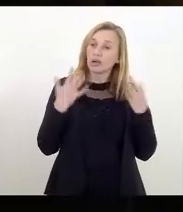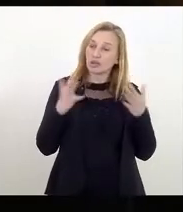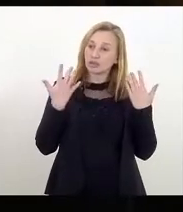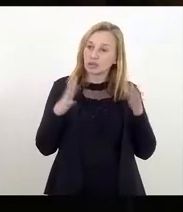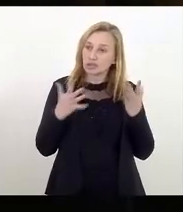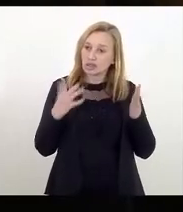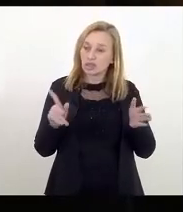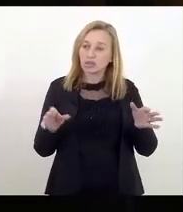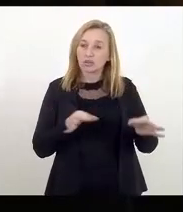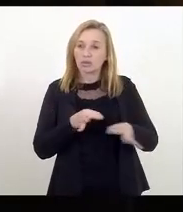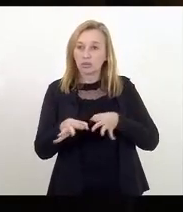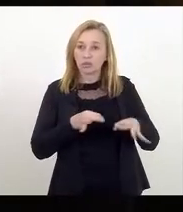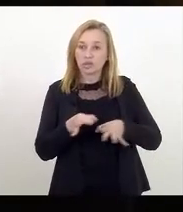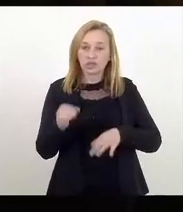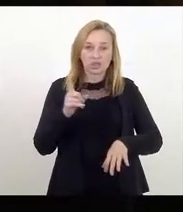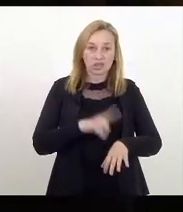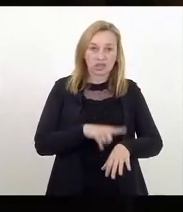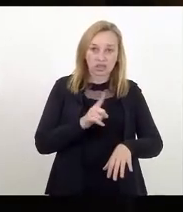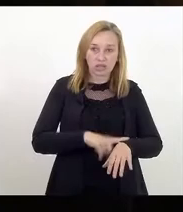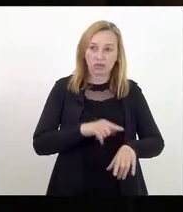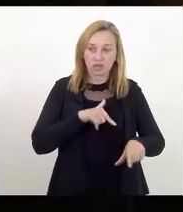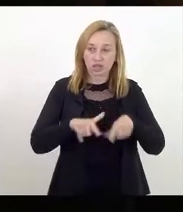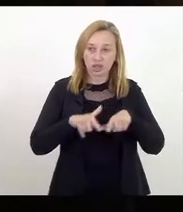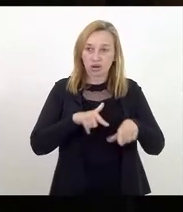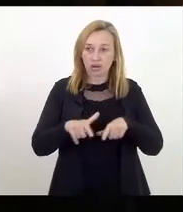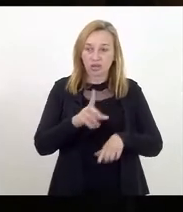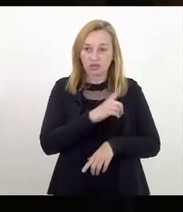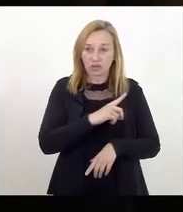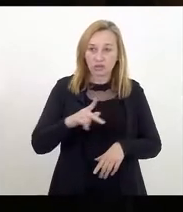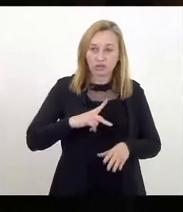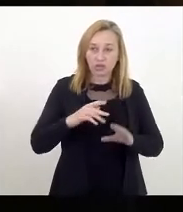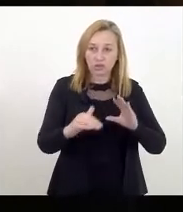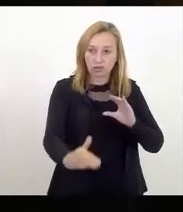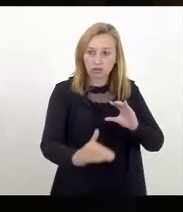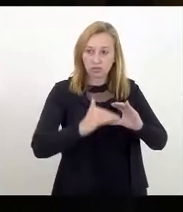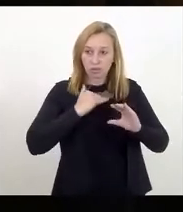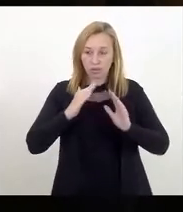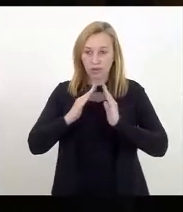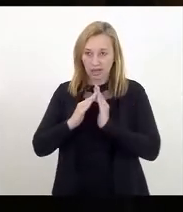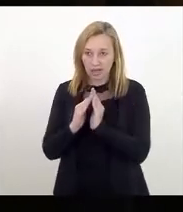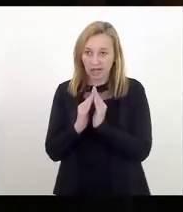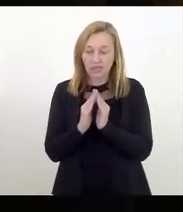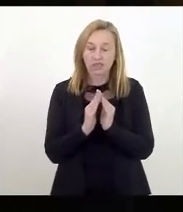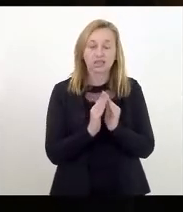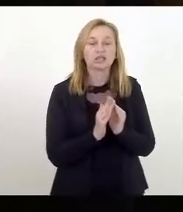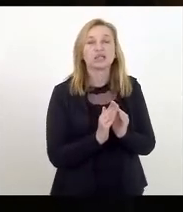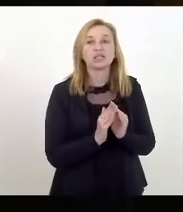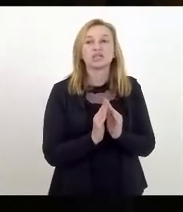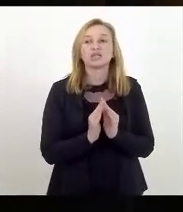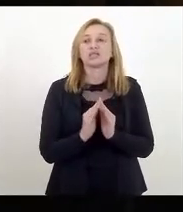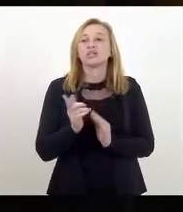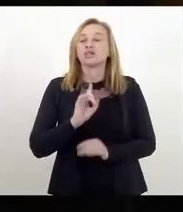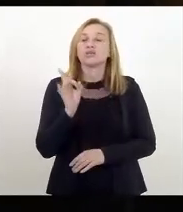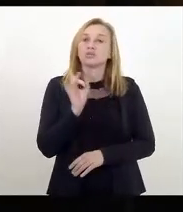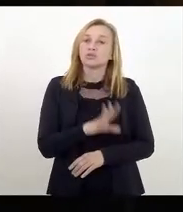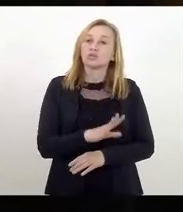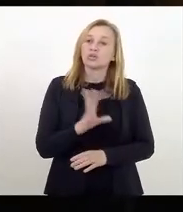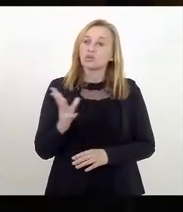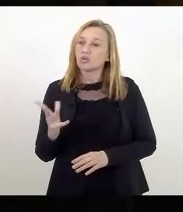plano de cargos e salários que a Defensoria Pública enviou a essa Casa, que estava não só